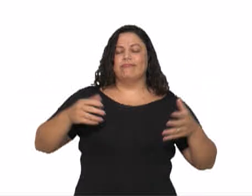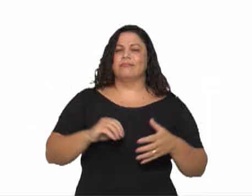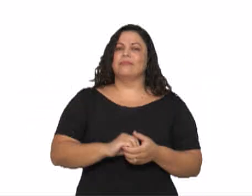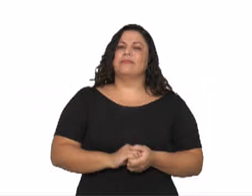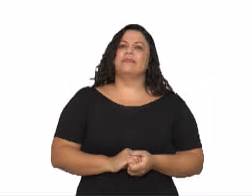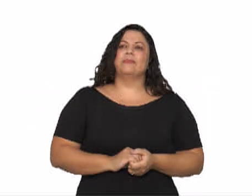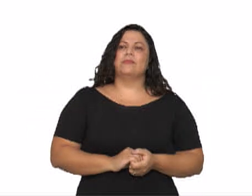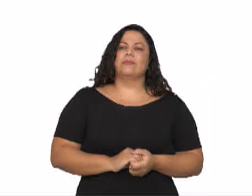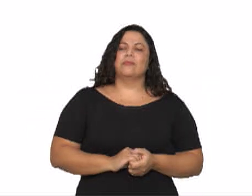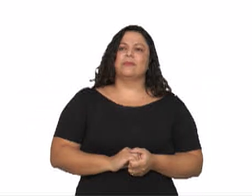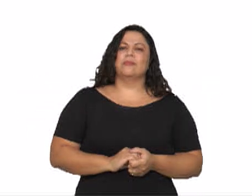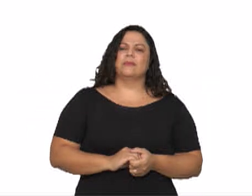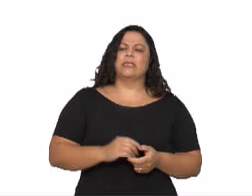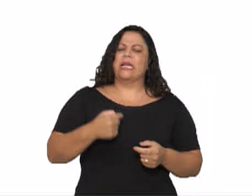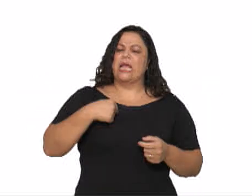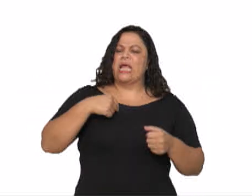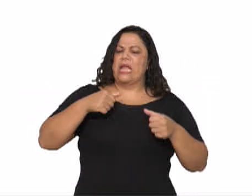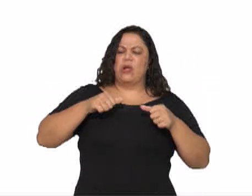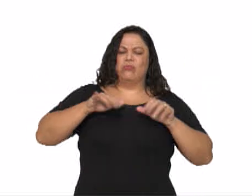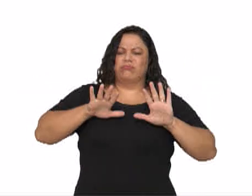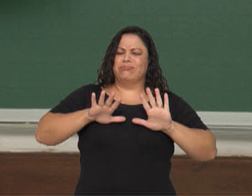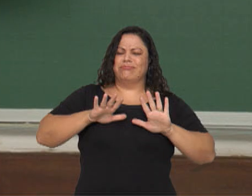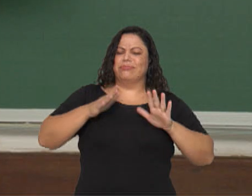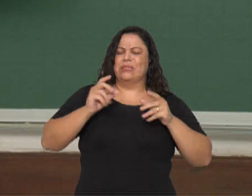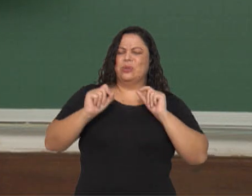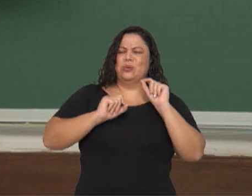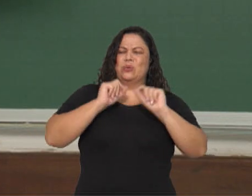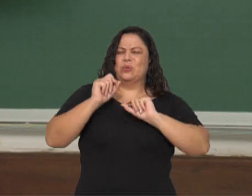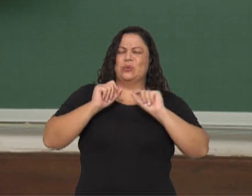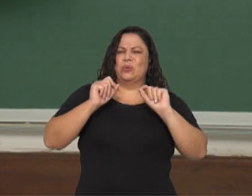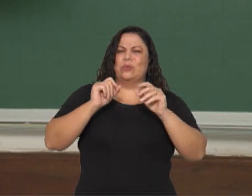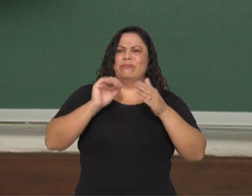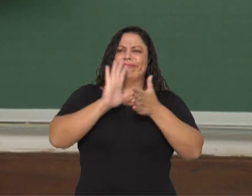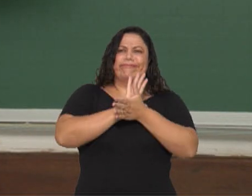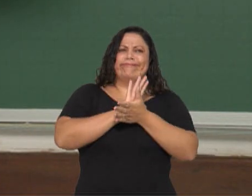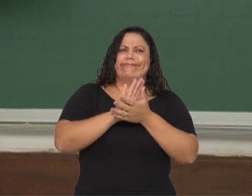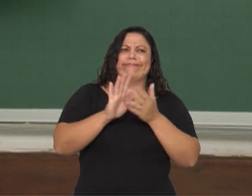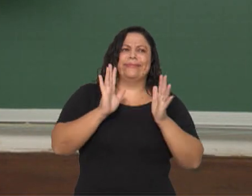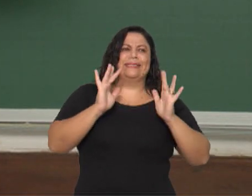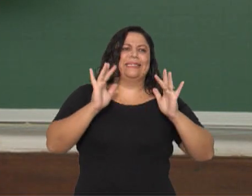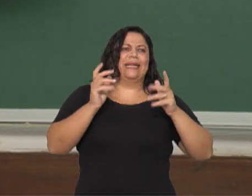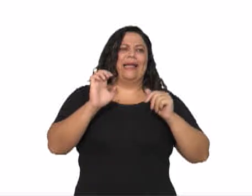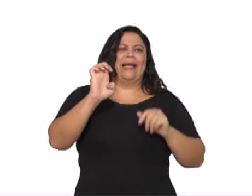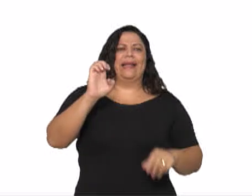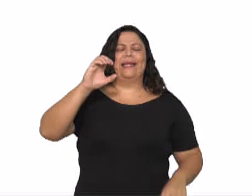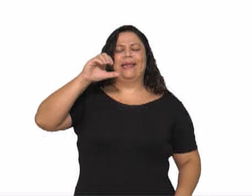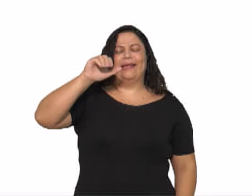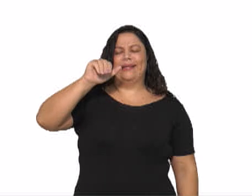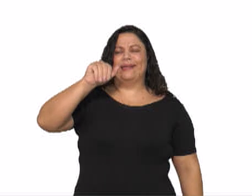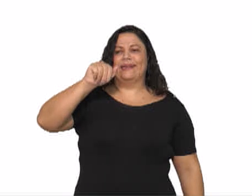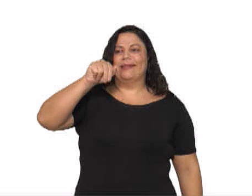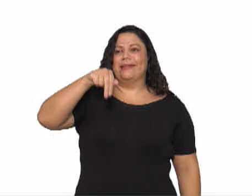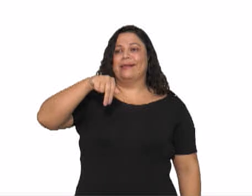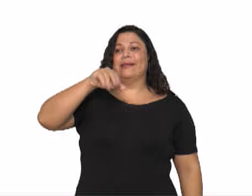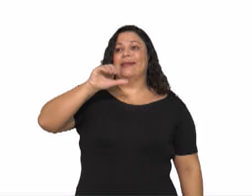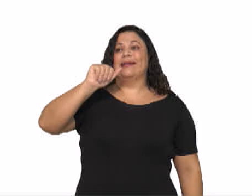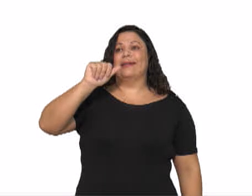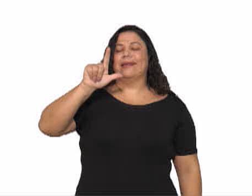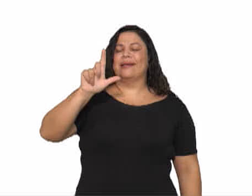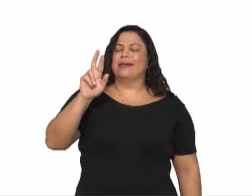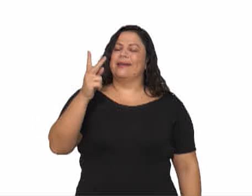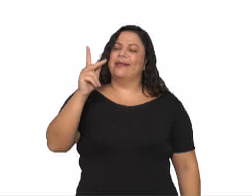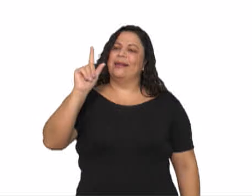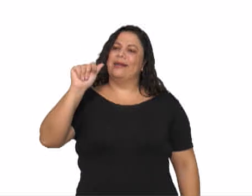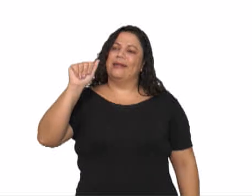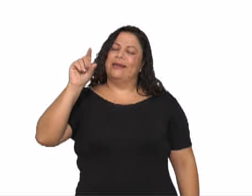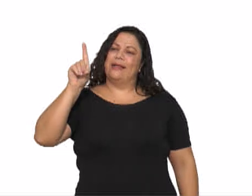um adjetivo. Estou calhado, estou calhada. Gitana, pueblo nômada, uma gitana,